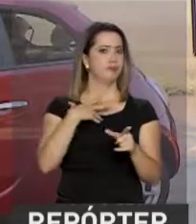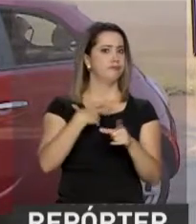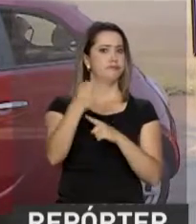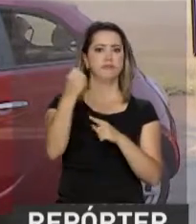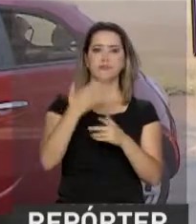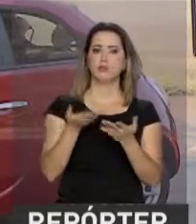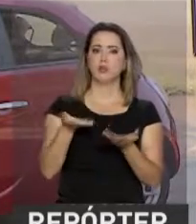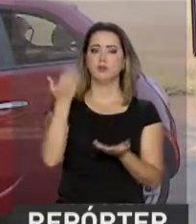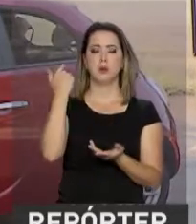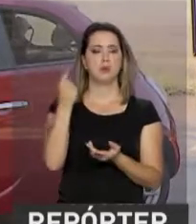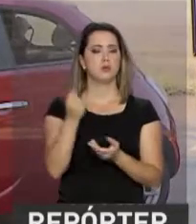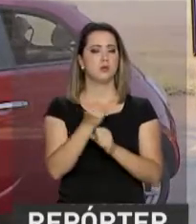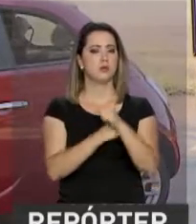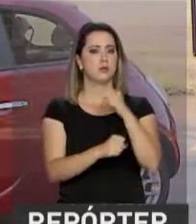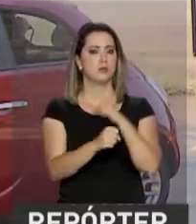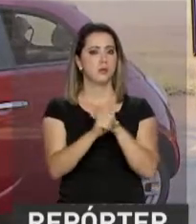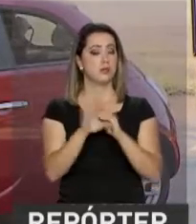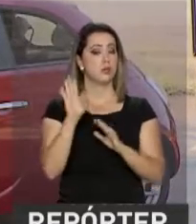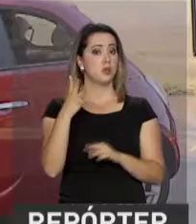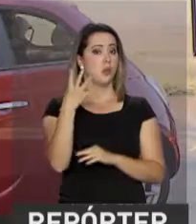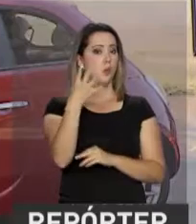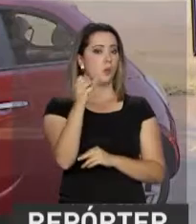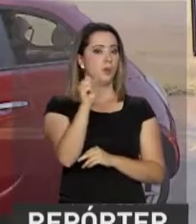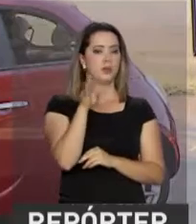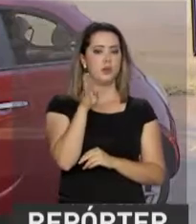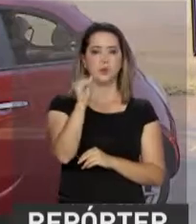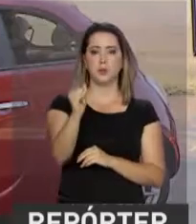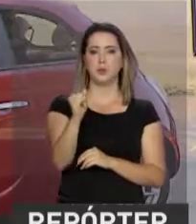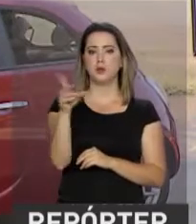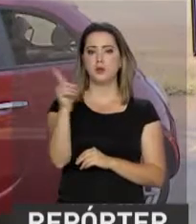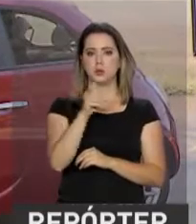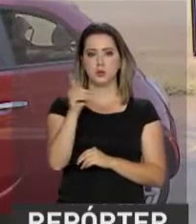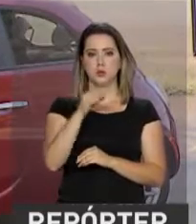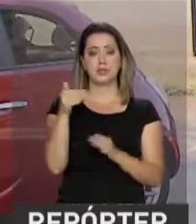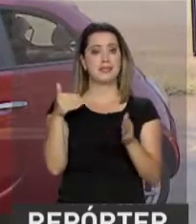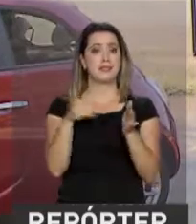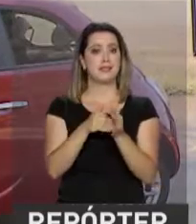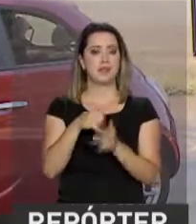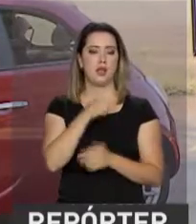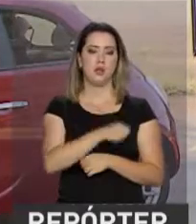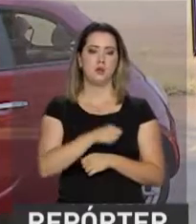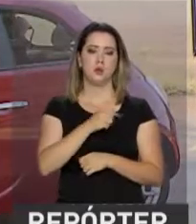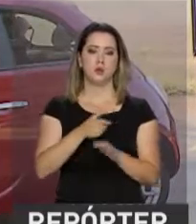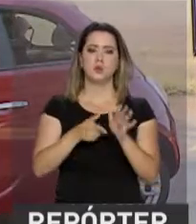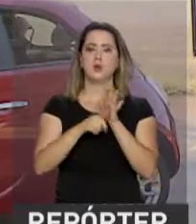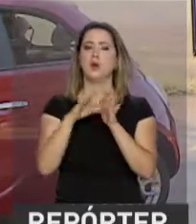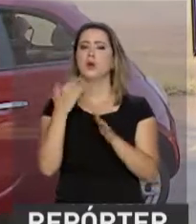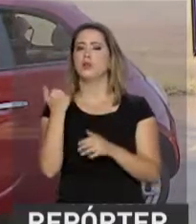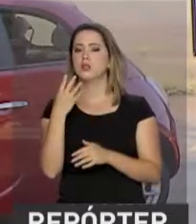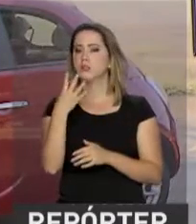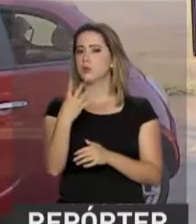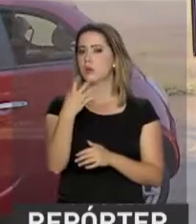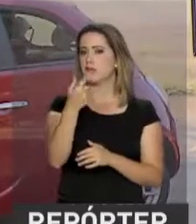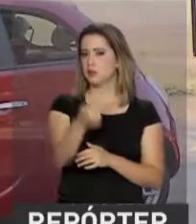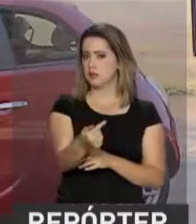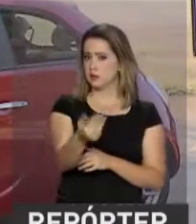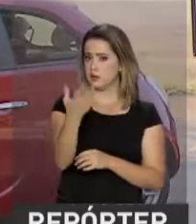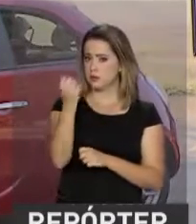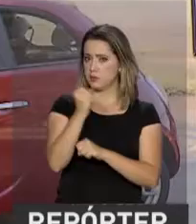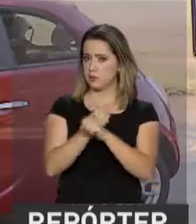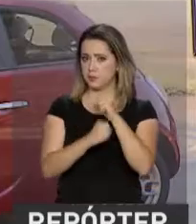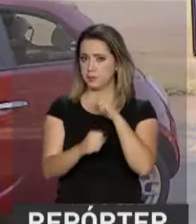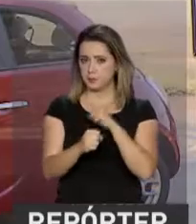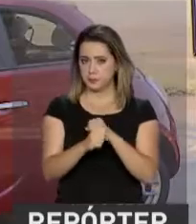passado. Foram 48 bilhões de dólares até agosto, contra pouco mais de 47 bilhões do ano